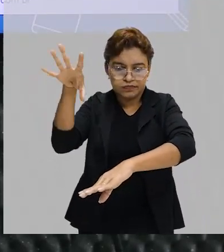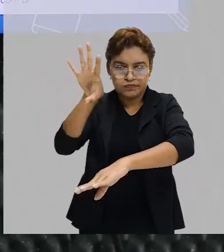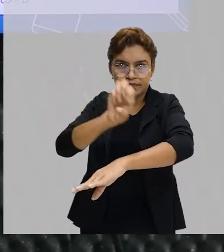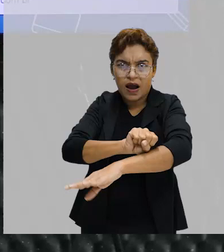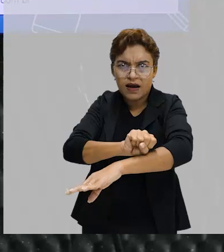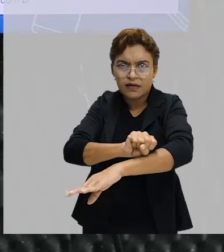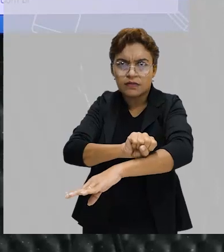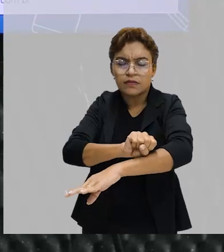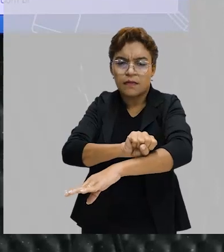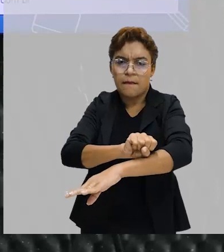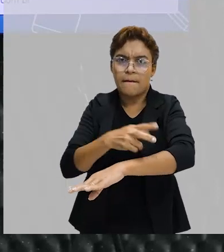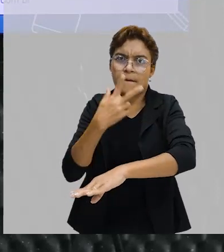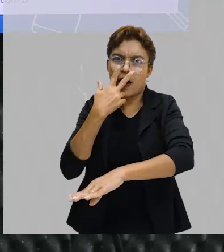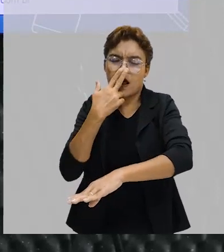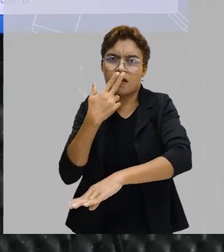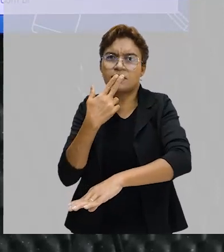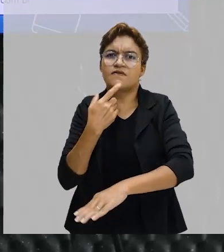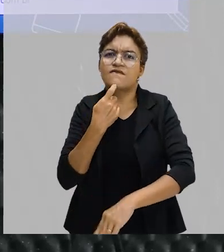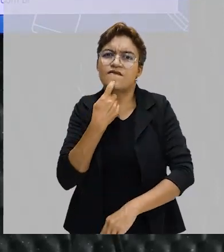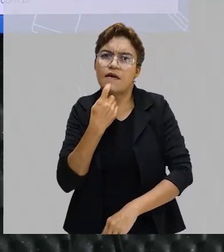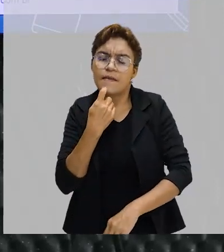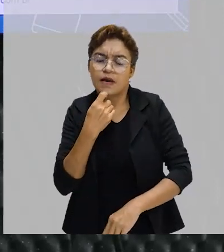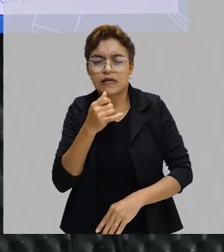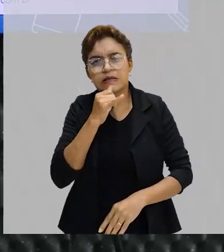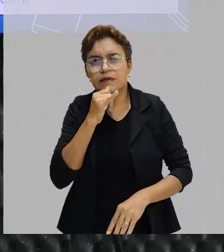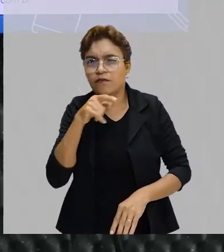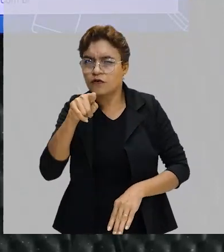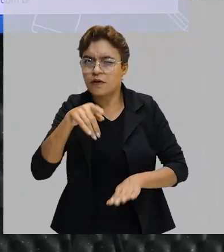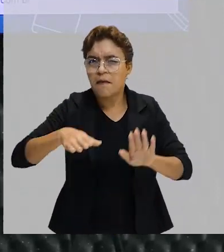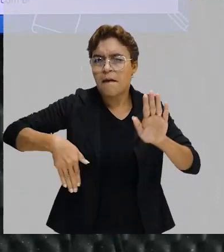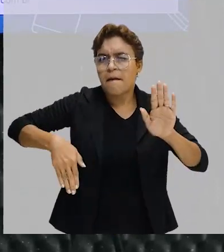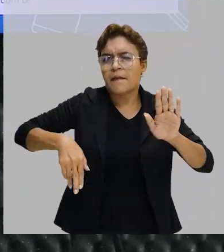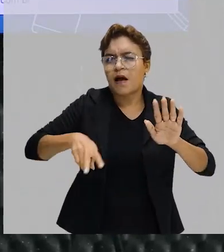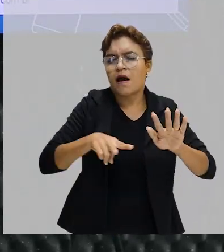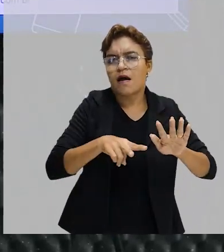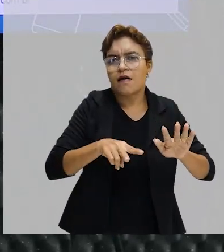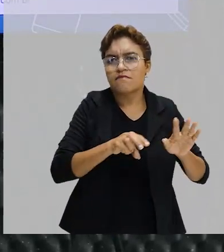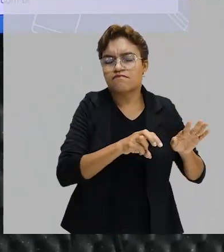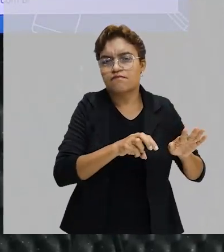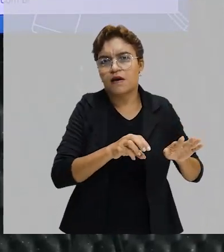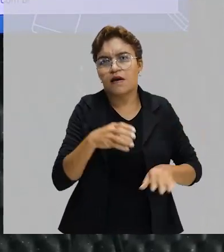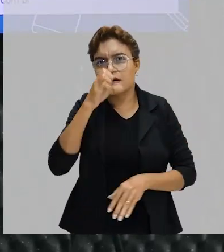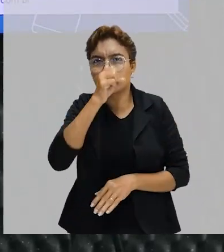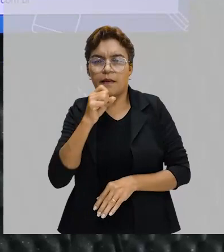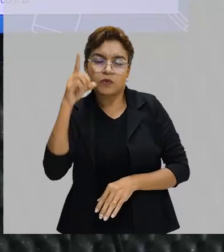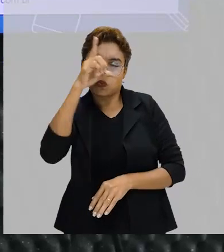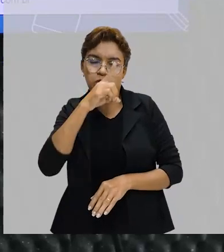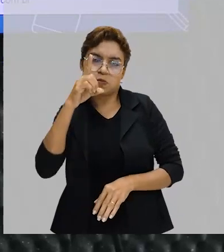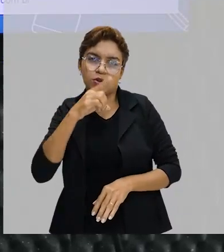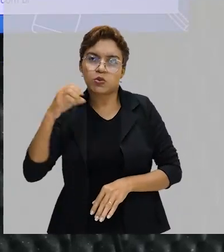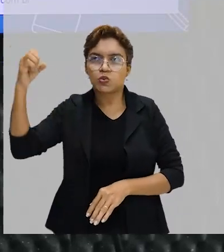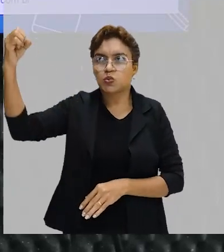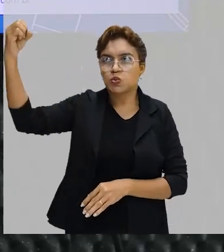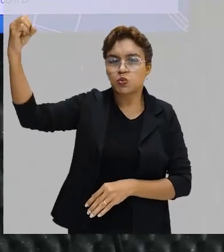vermelhidão. Você foi, né, à praia no fim de semana, pegou aquele solzinho e aí ficou, né, com a pele